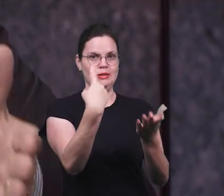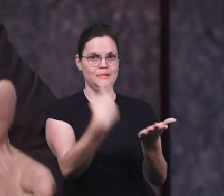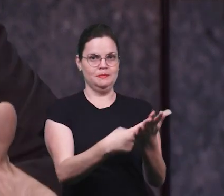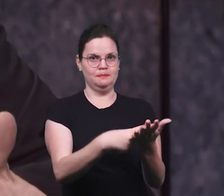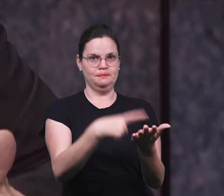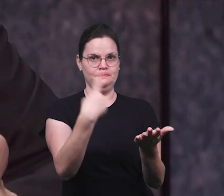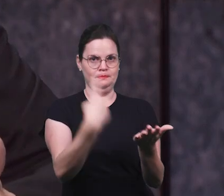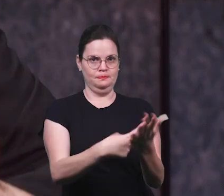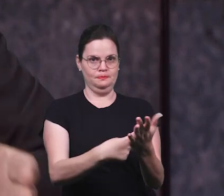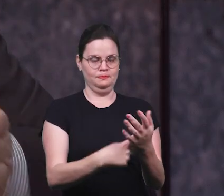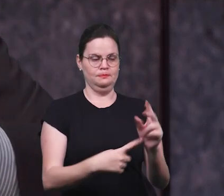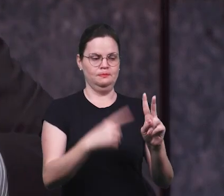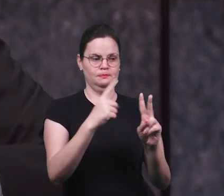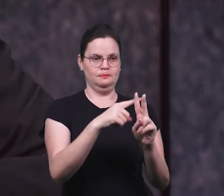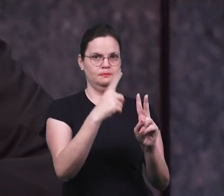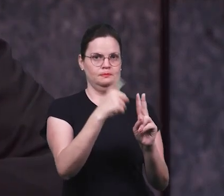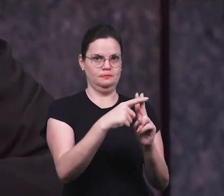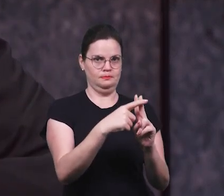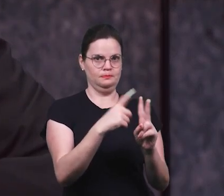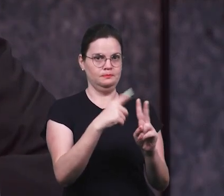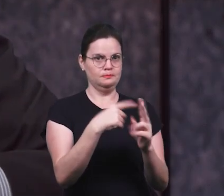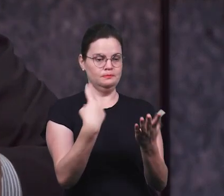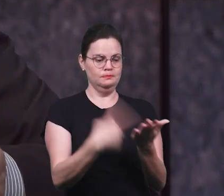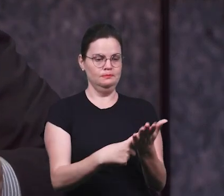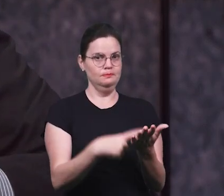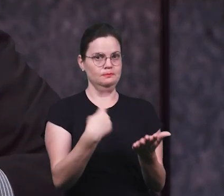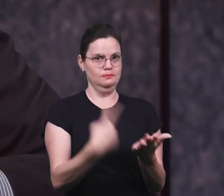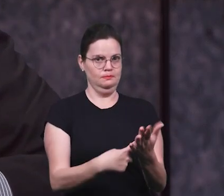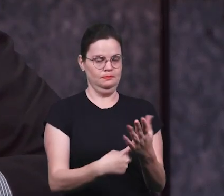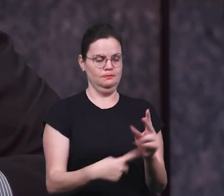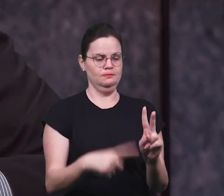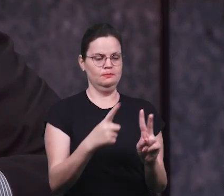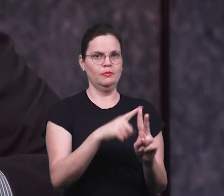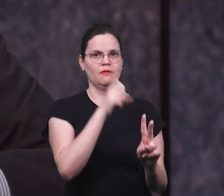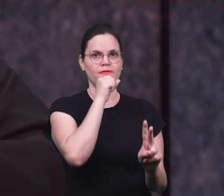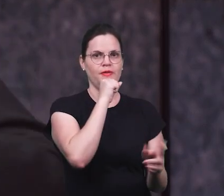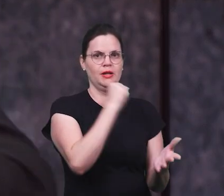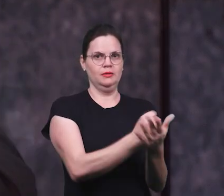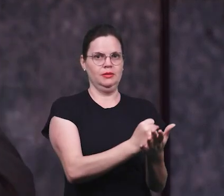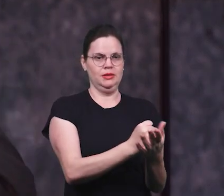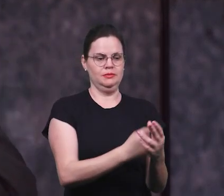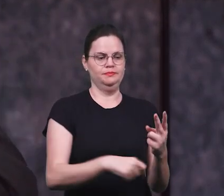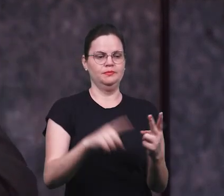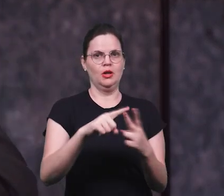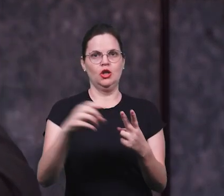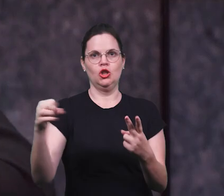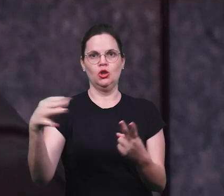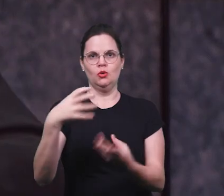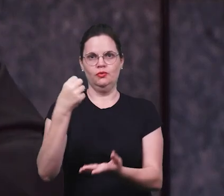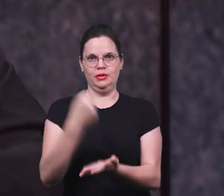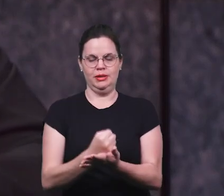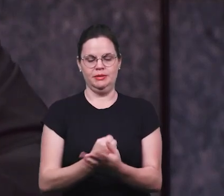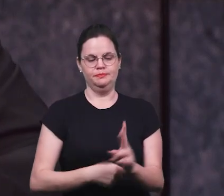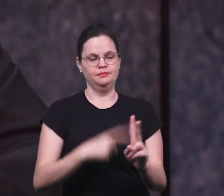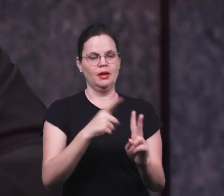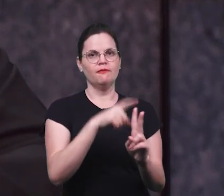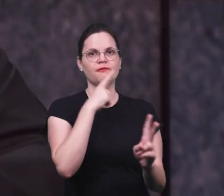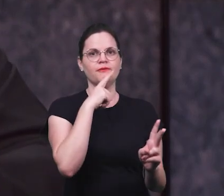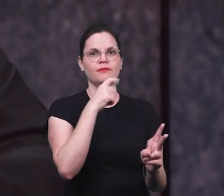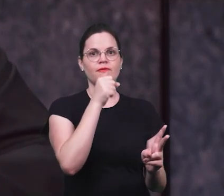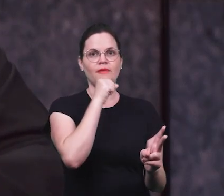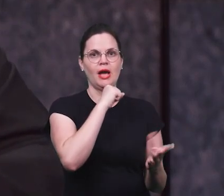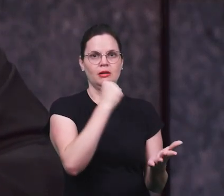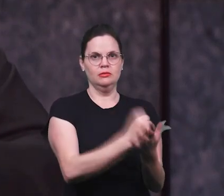ou 2 concertos, ou 2 acordos. O primeiro, o Velho Testamento. O segundo, o Novo Testamento. O Velho Testamento